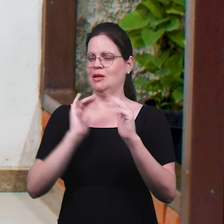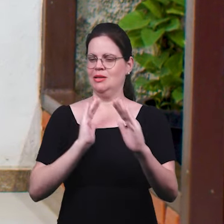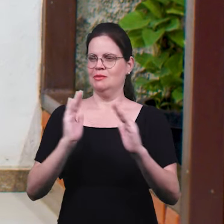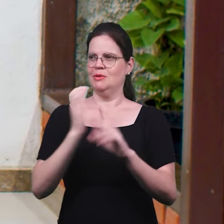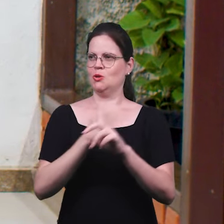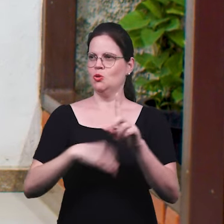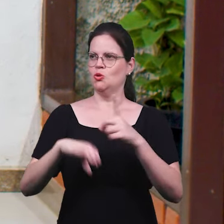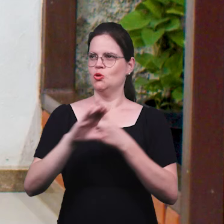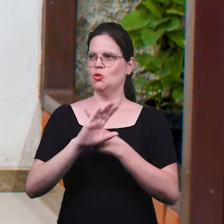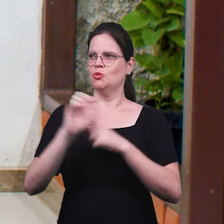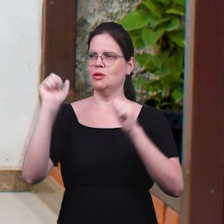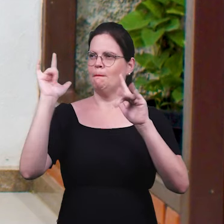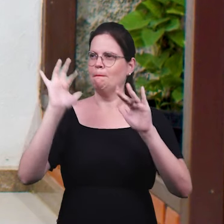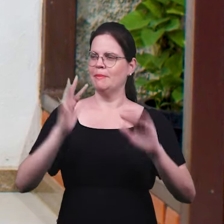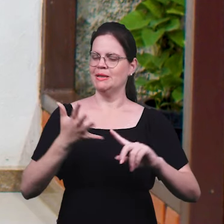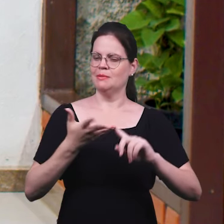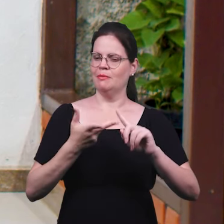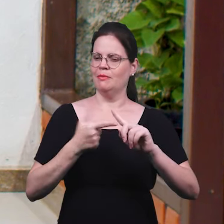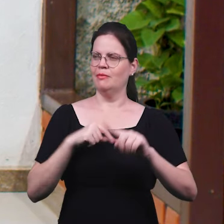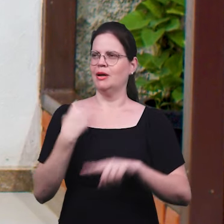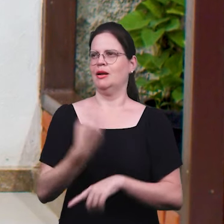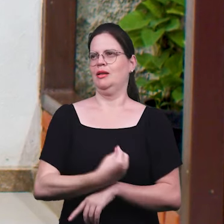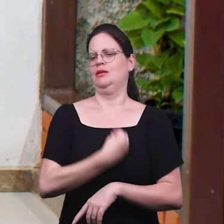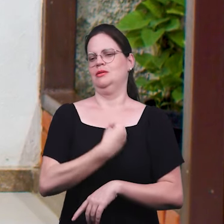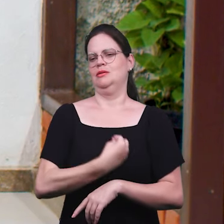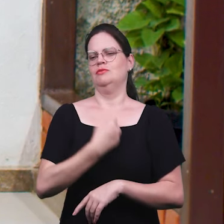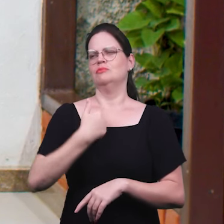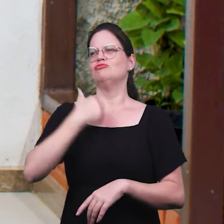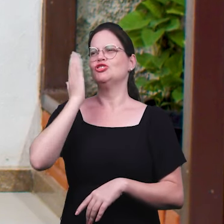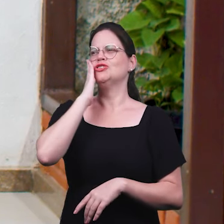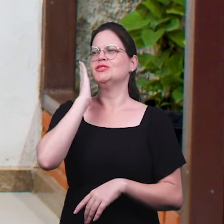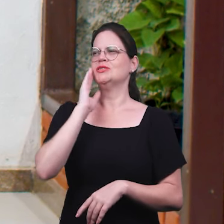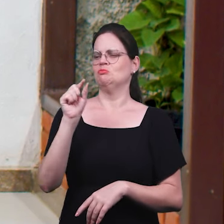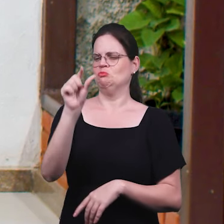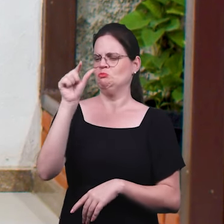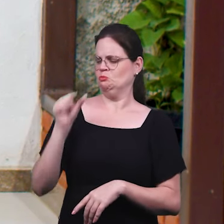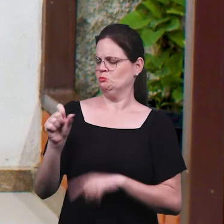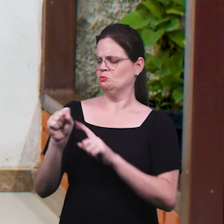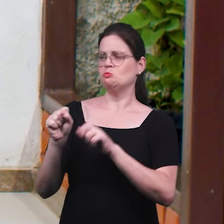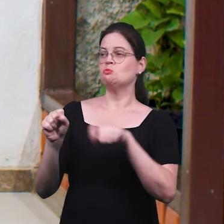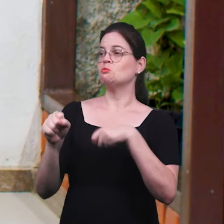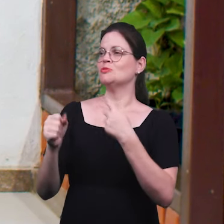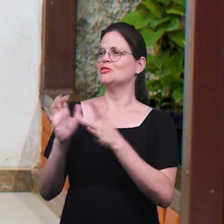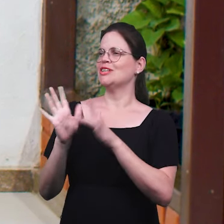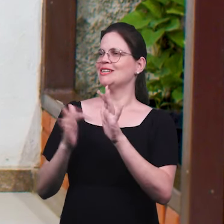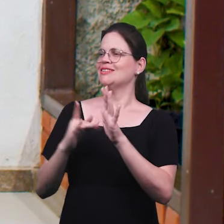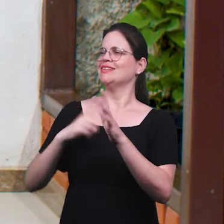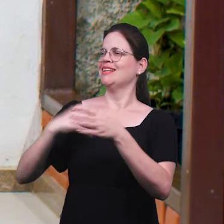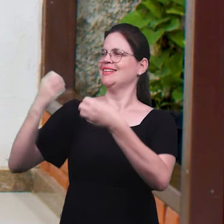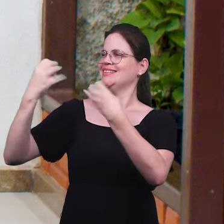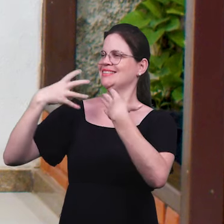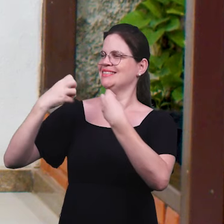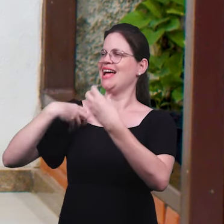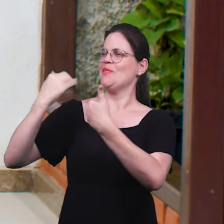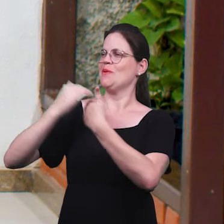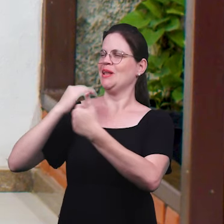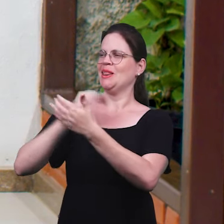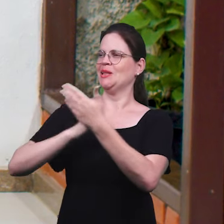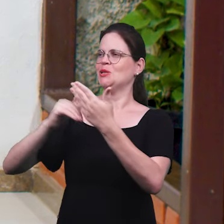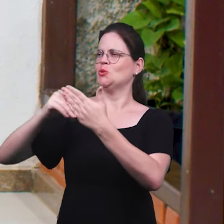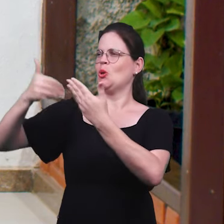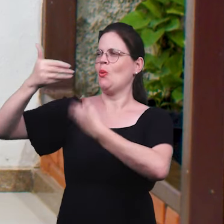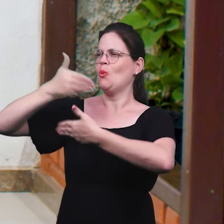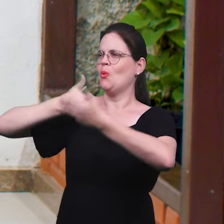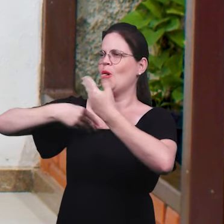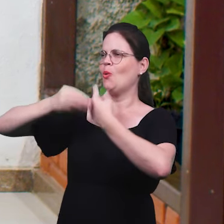esse período, pelas bênçãos que o Senhor tem concedido à nossa vida. Saber que esse pastor tem orientado, tem nos ensinado,